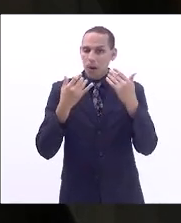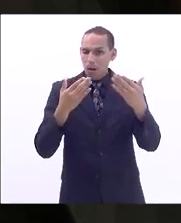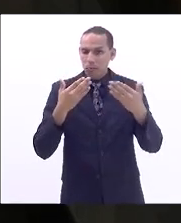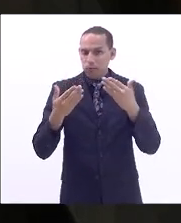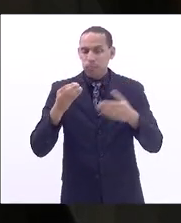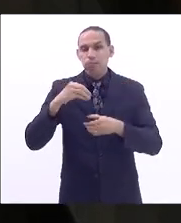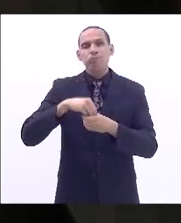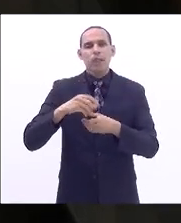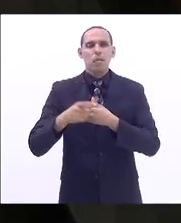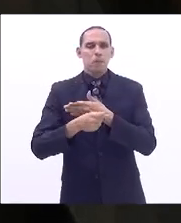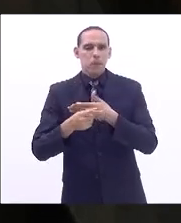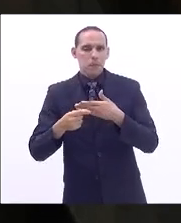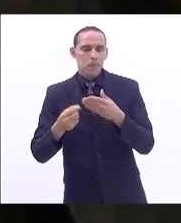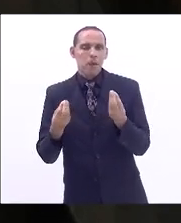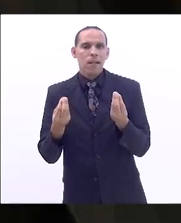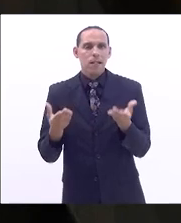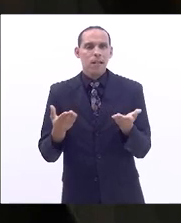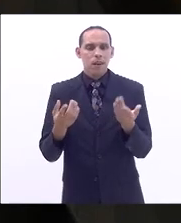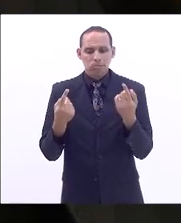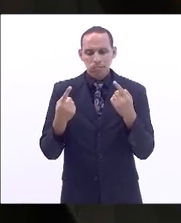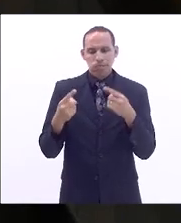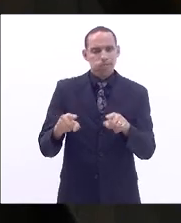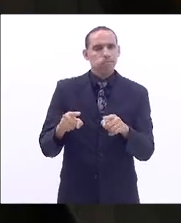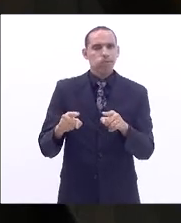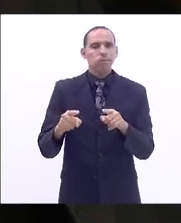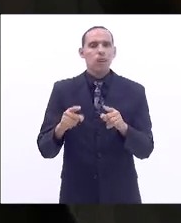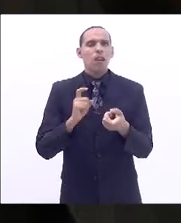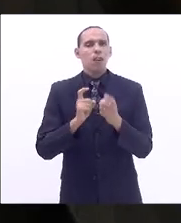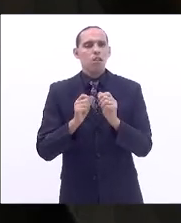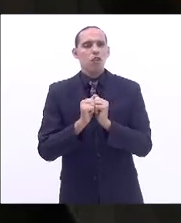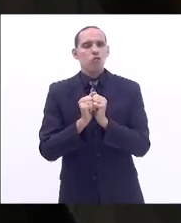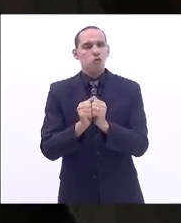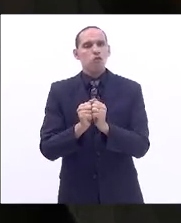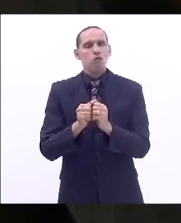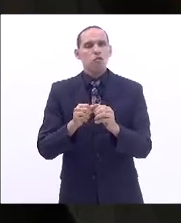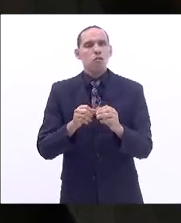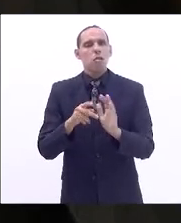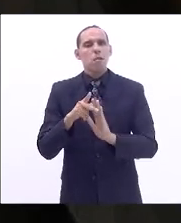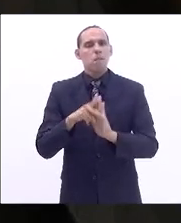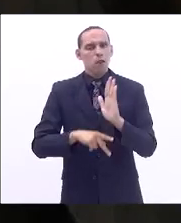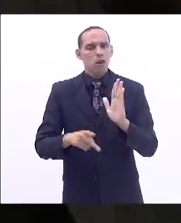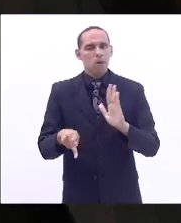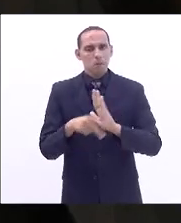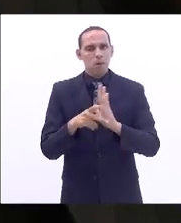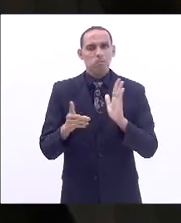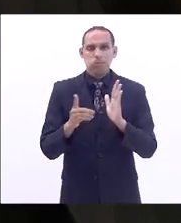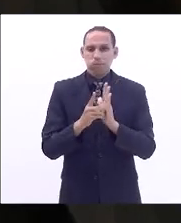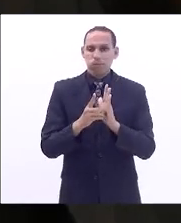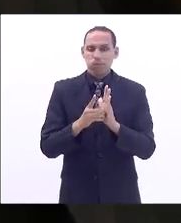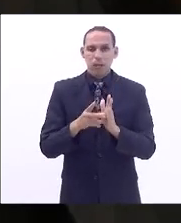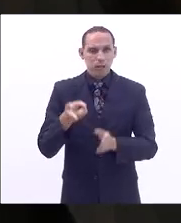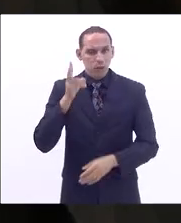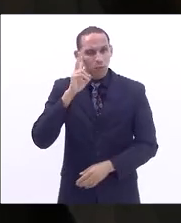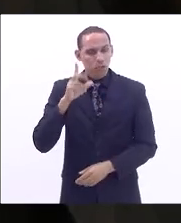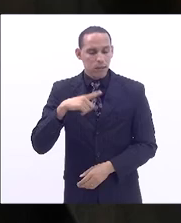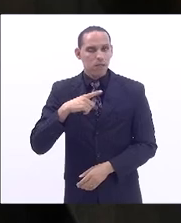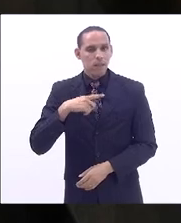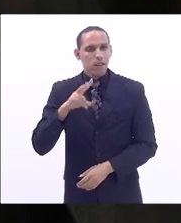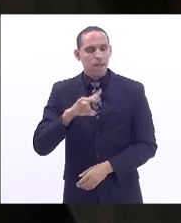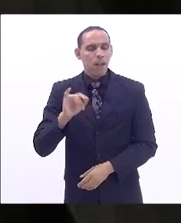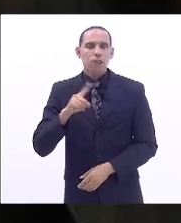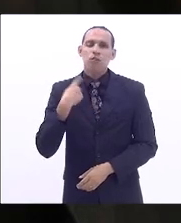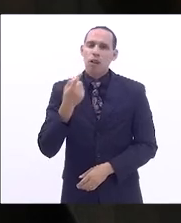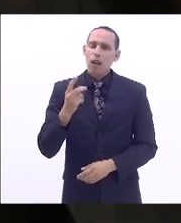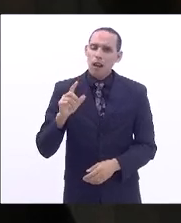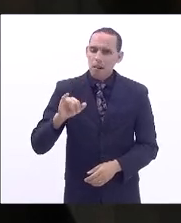para já provocar uma reunião sobre o projeto do Detran nós estaremos lá na segunda-feira deputada Martha Rocha e eu quero dizer que vou